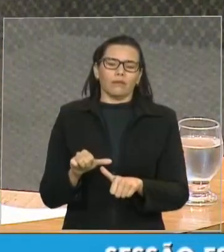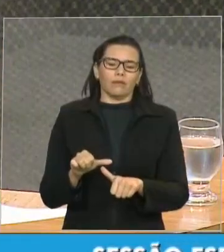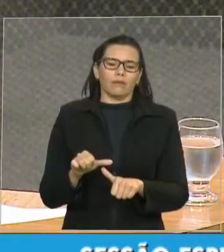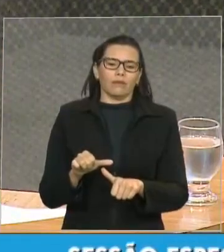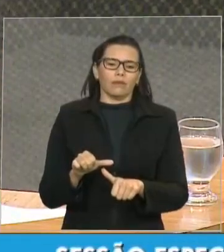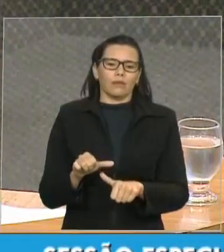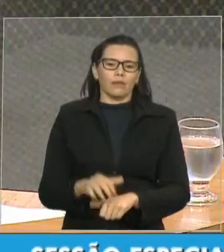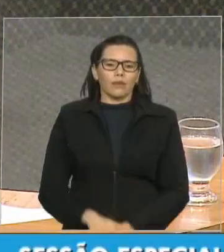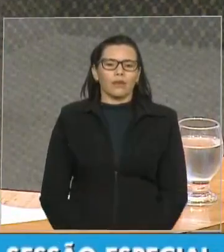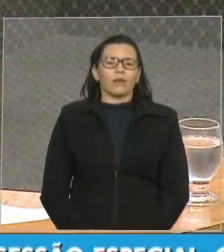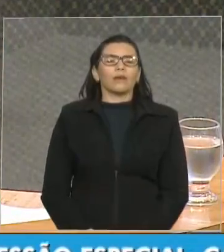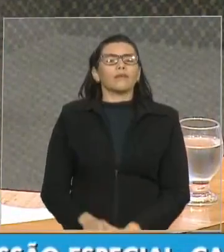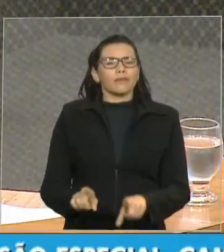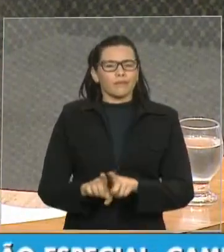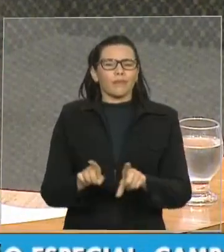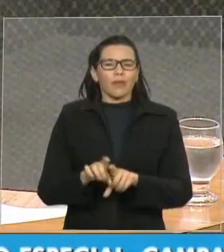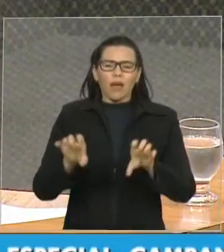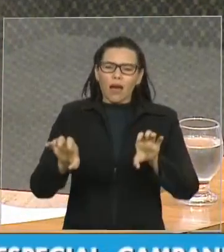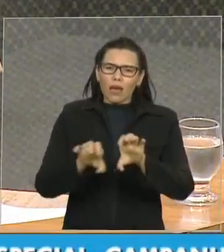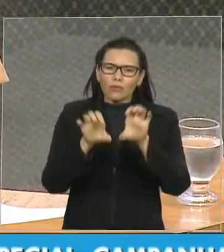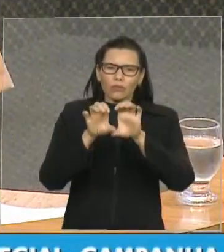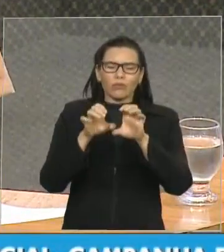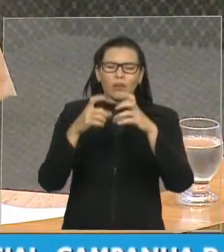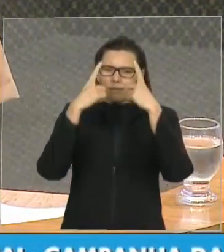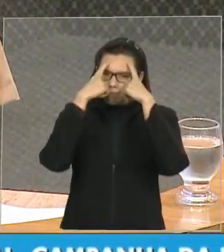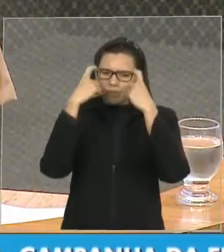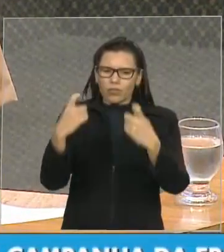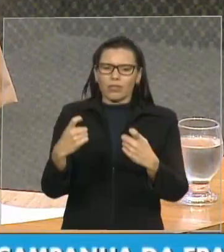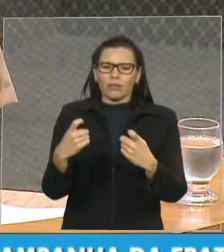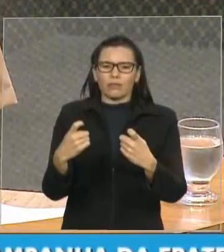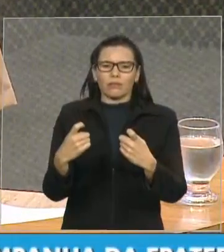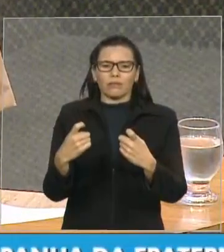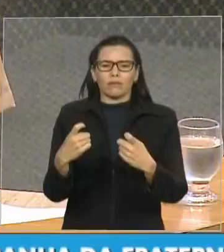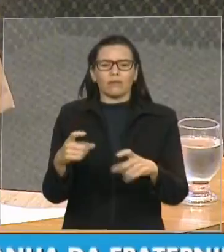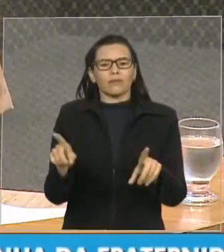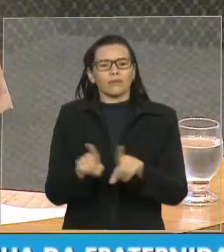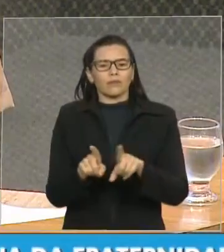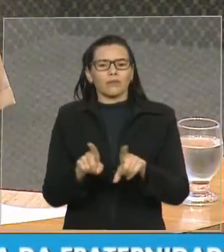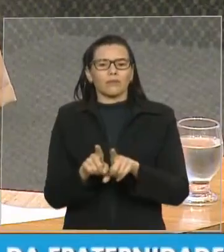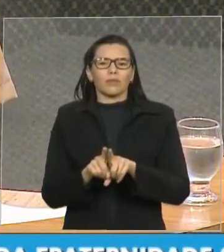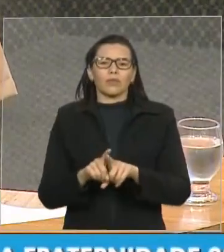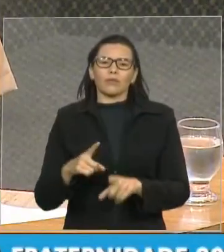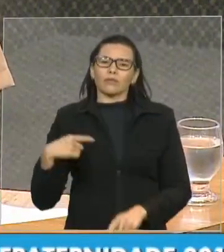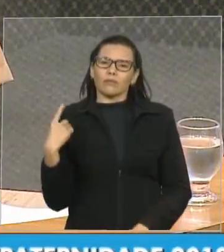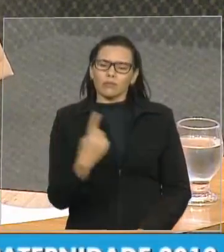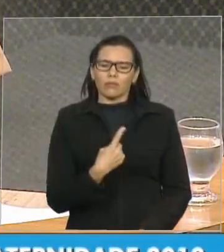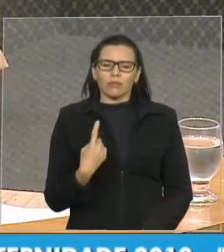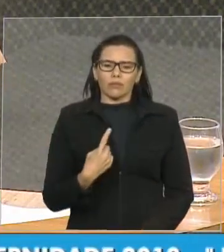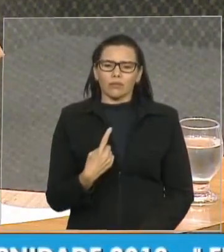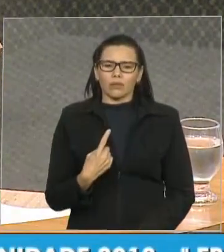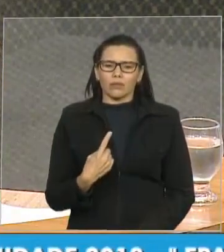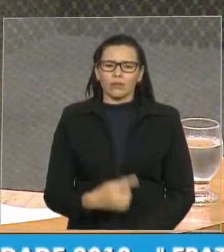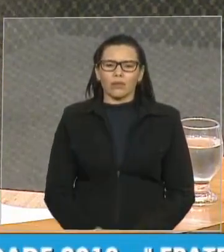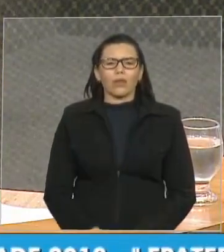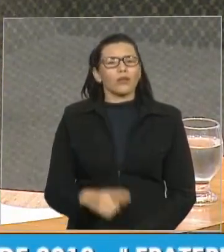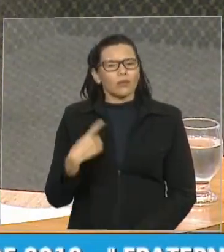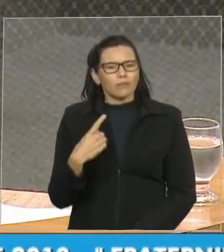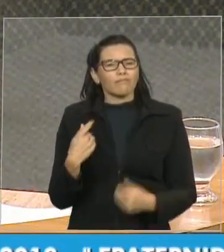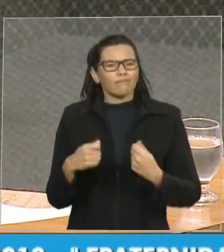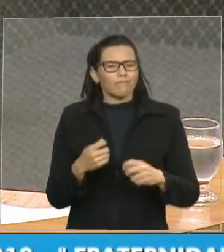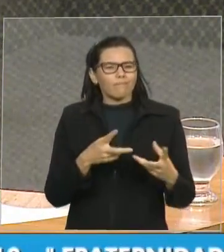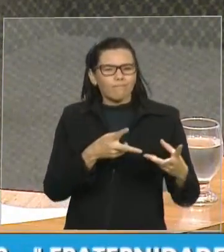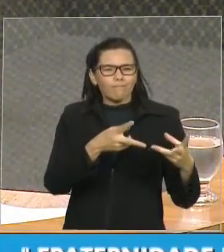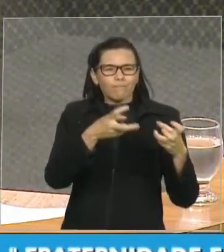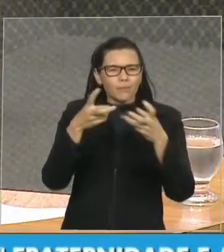A violência estrutural e os rostos de violência que existem no nosso meio, para nos ajudar a percebermos